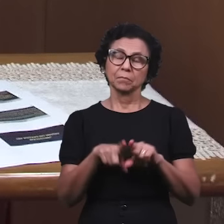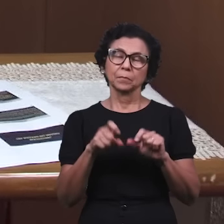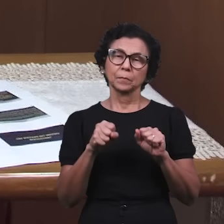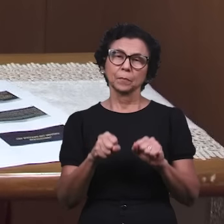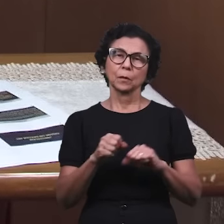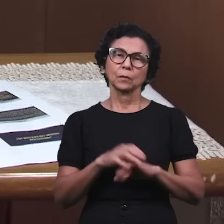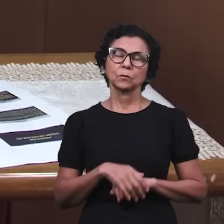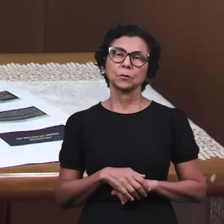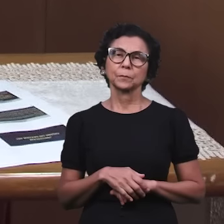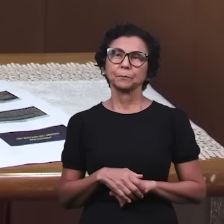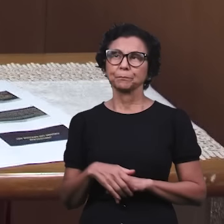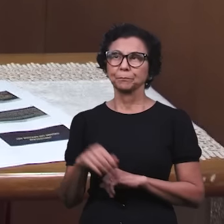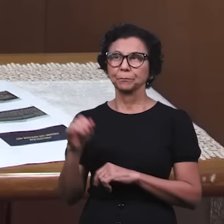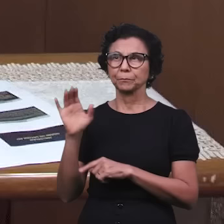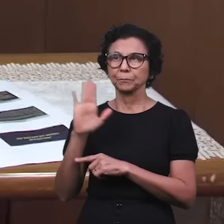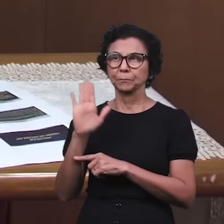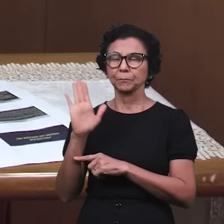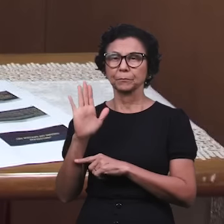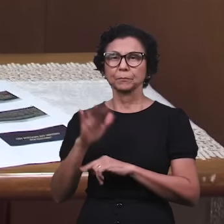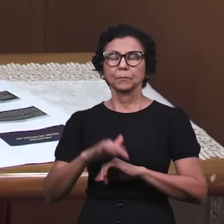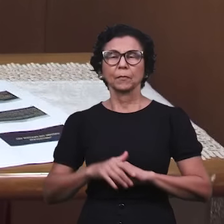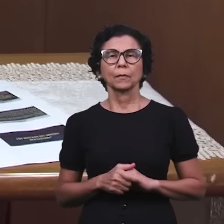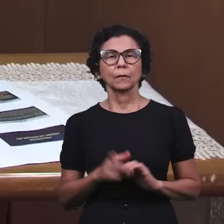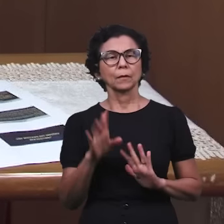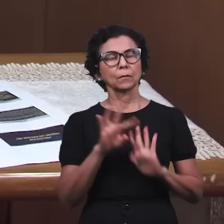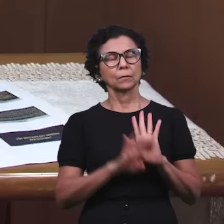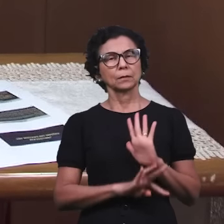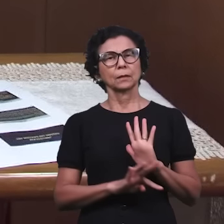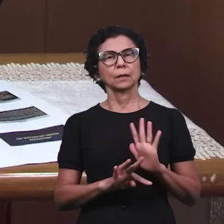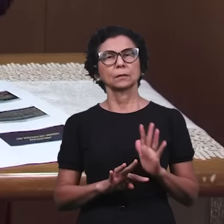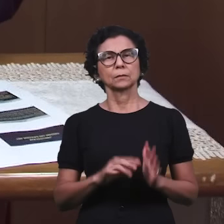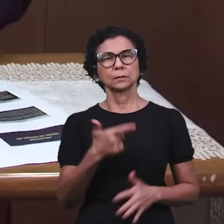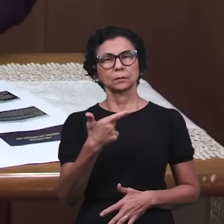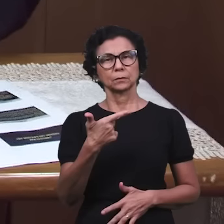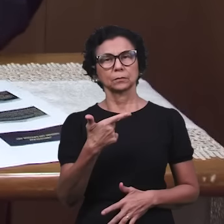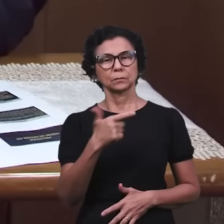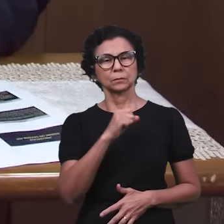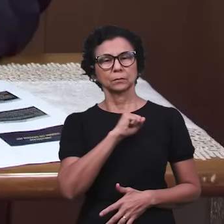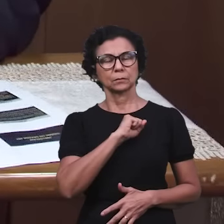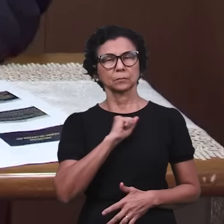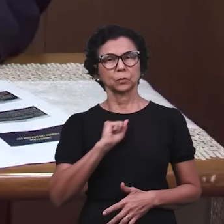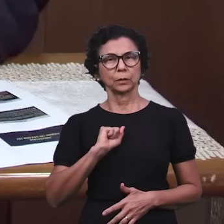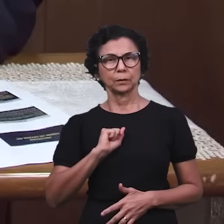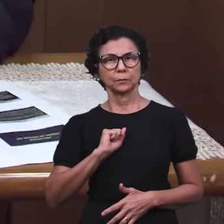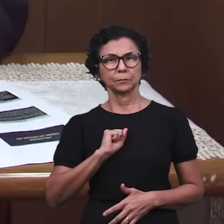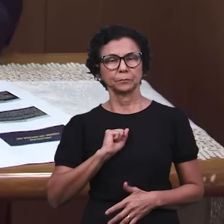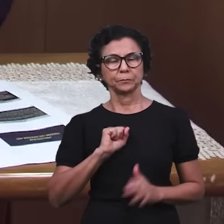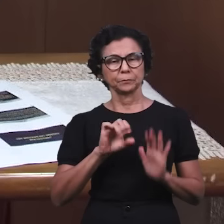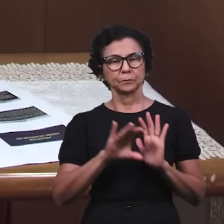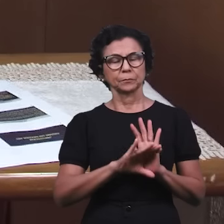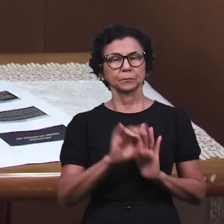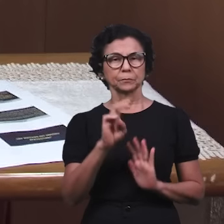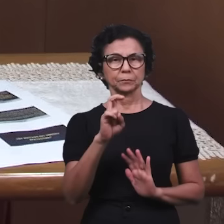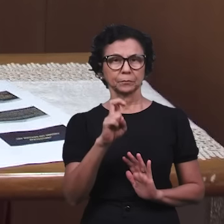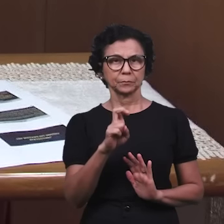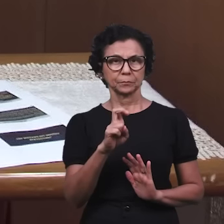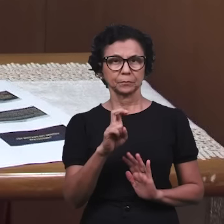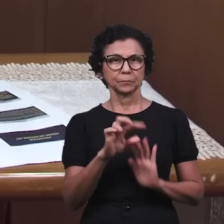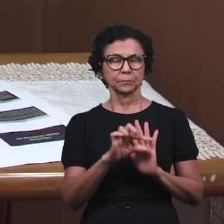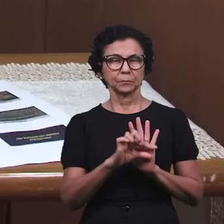também acompanhar na tela o texto que está em 2 Samuel, capítulo